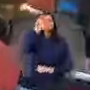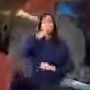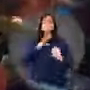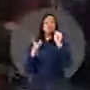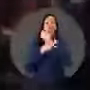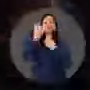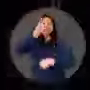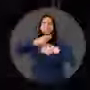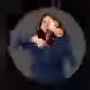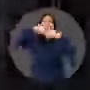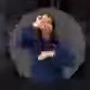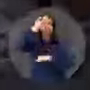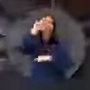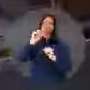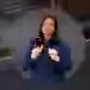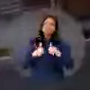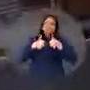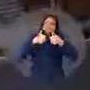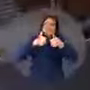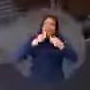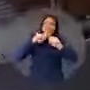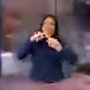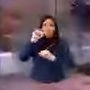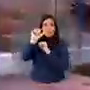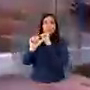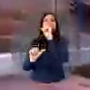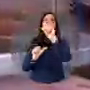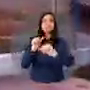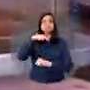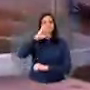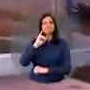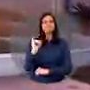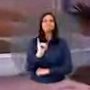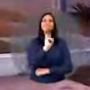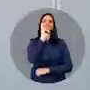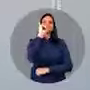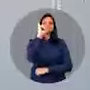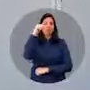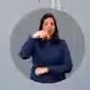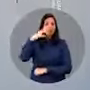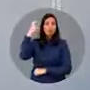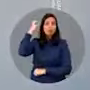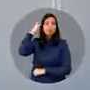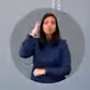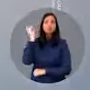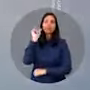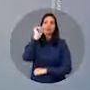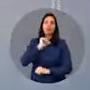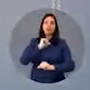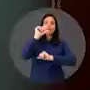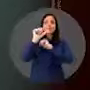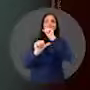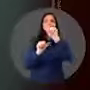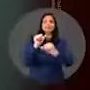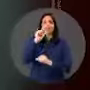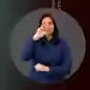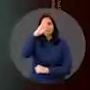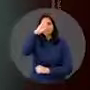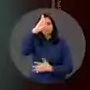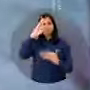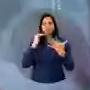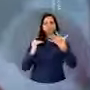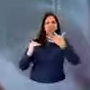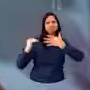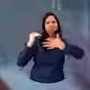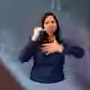melhor. Mas a mudança mais importante que acontece em Cuiabá é a mudança de prioridade. É a